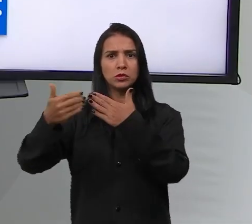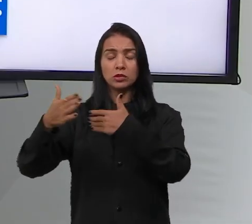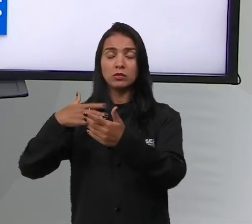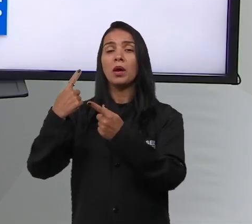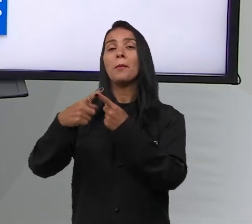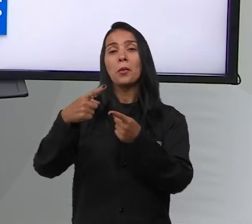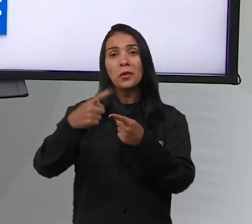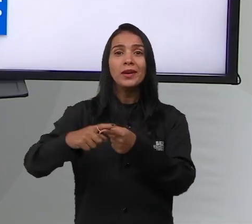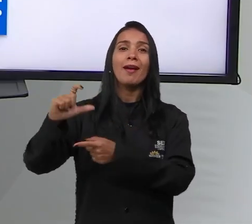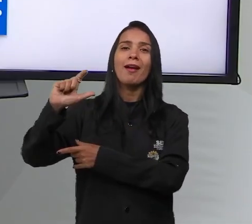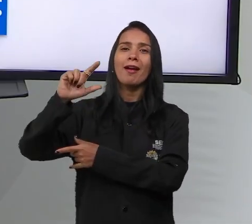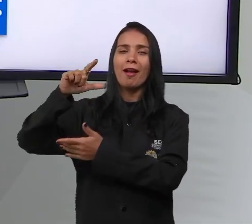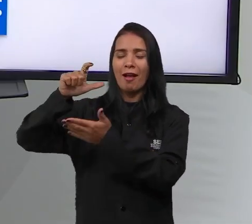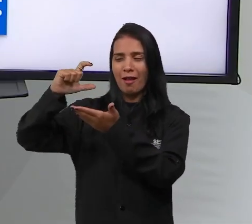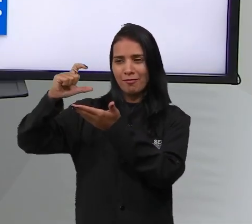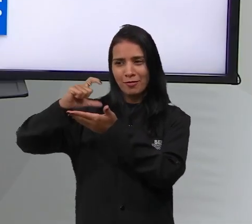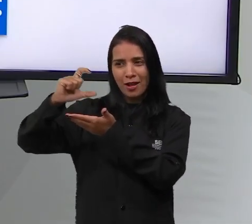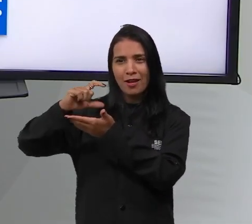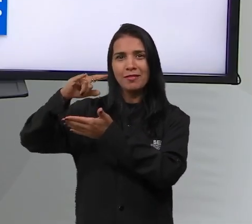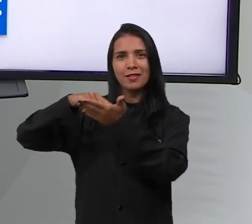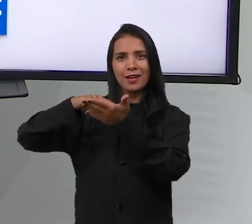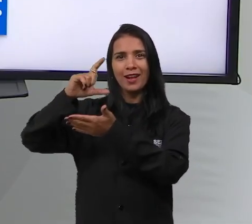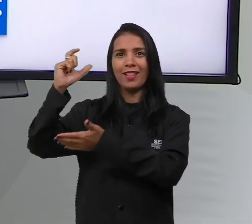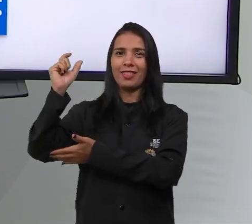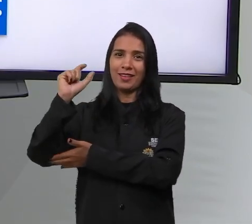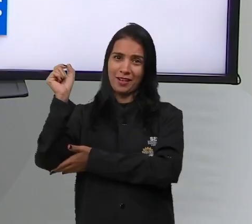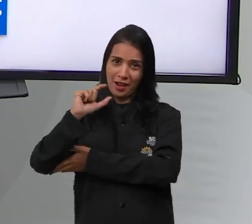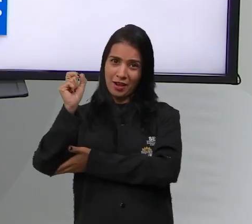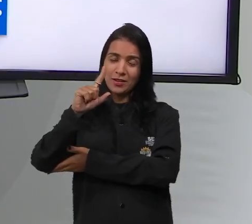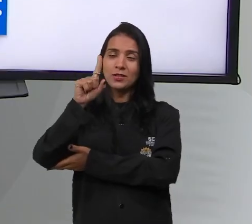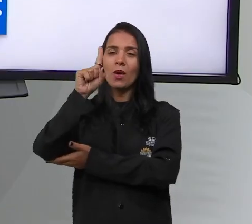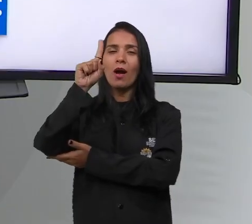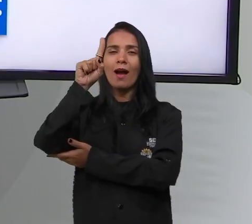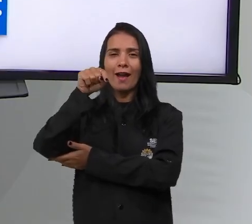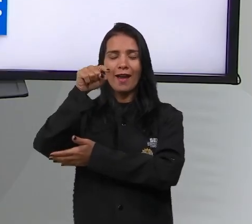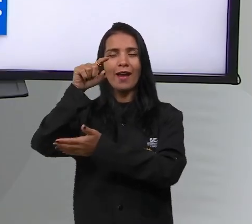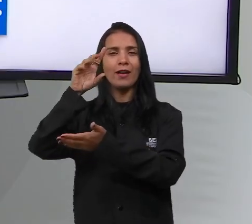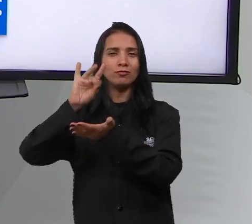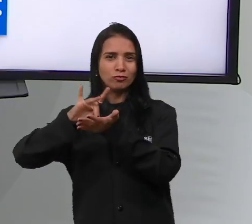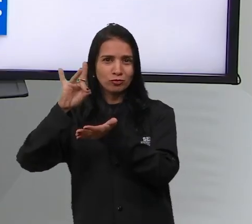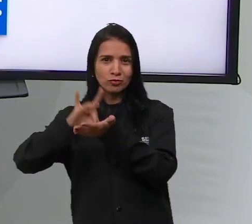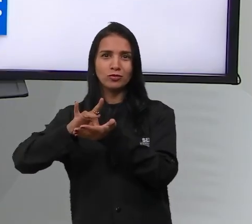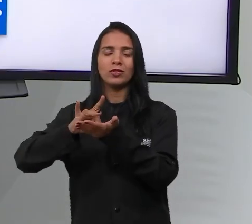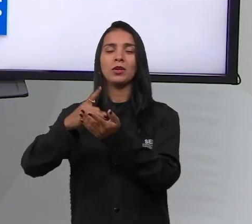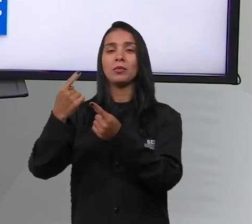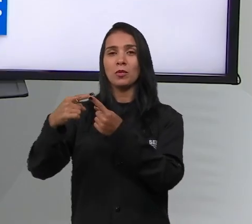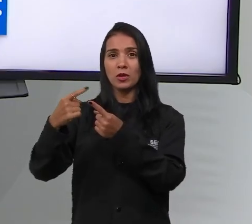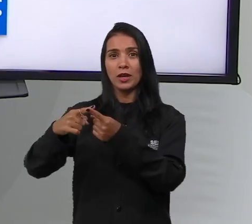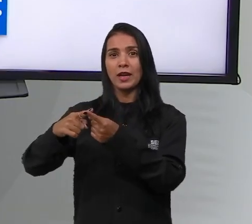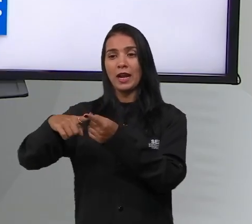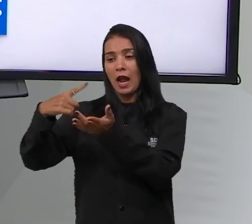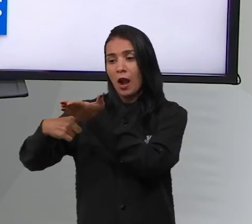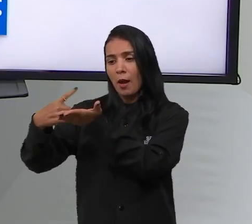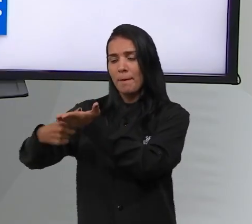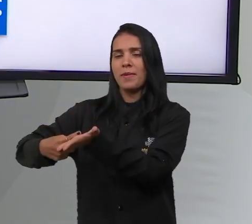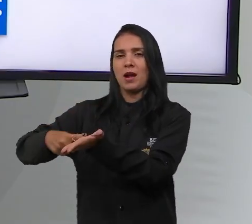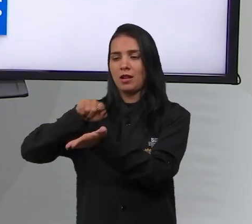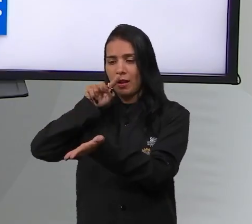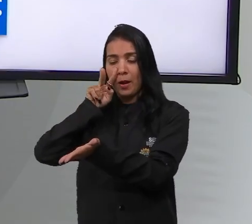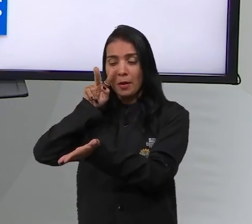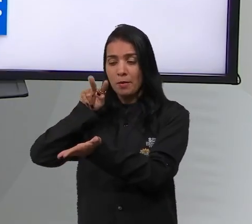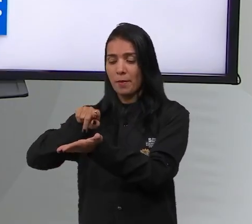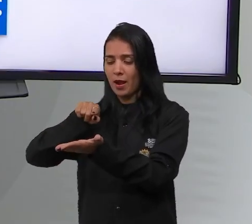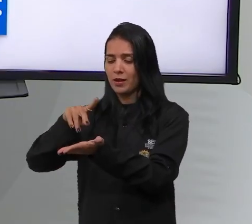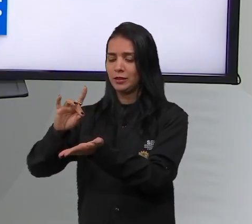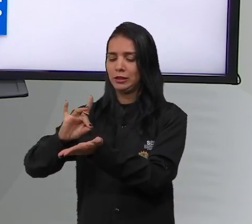de trabalho, ela acaba, digamos assim, estabelecendo que há um compromisso